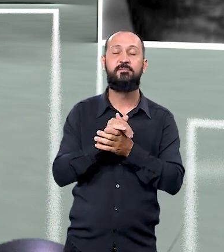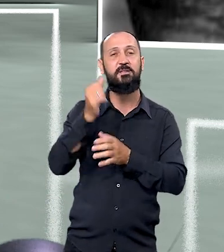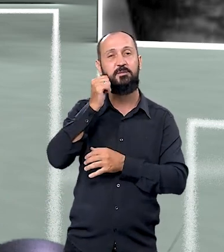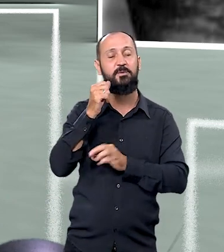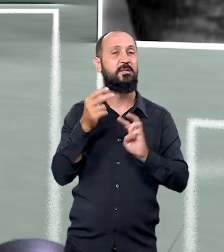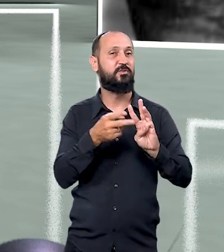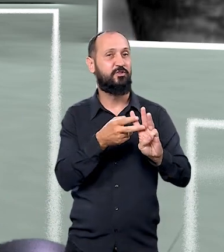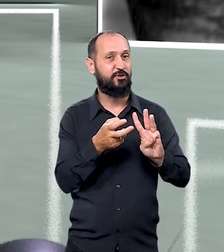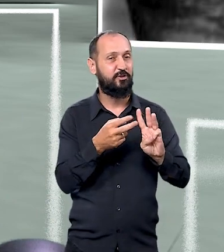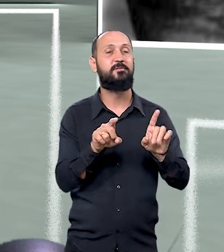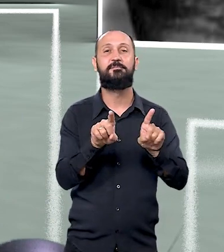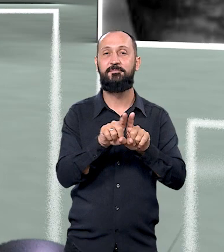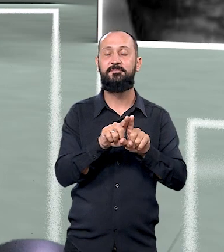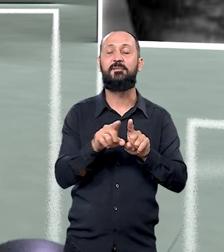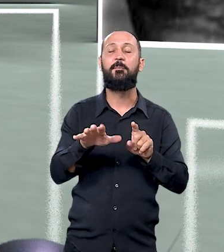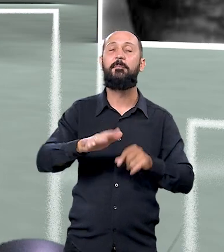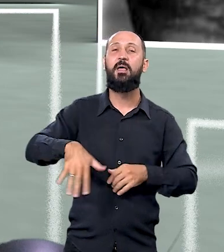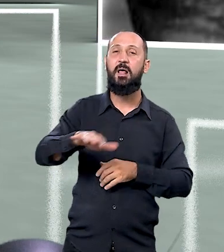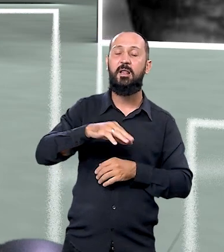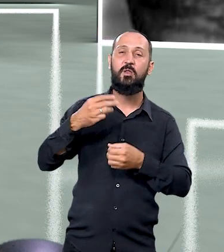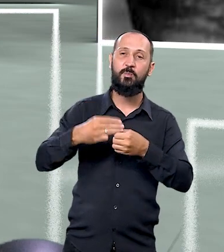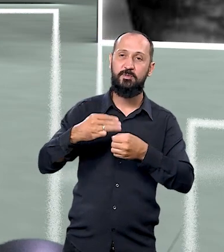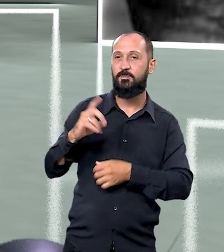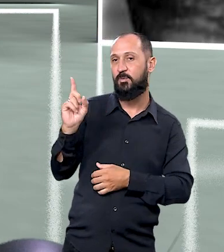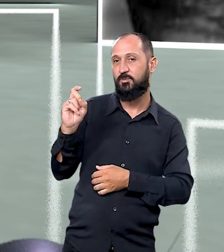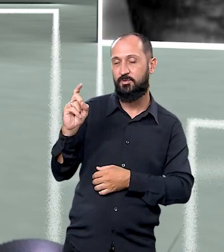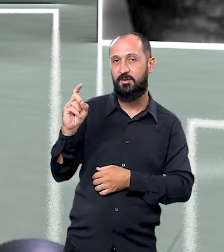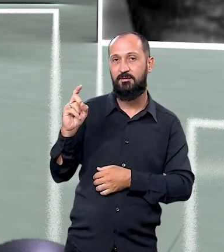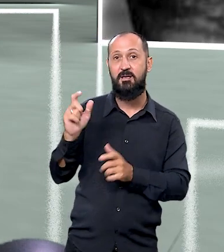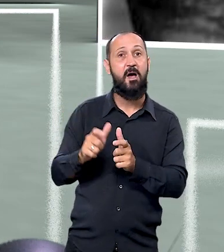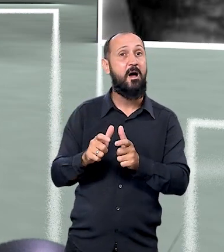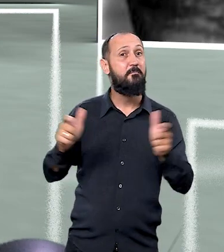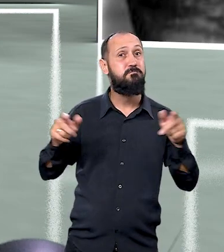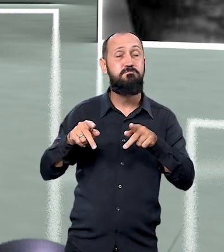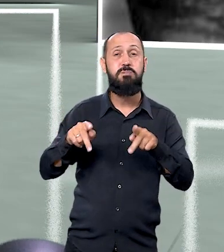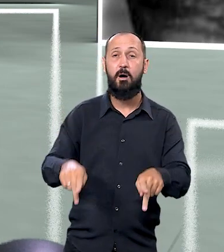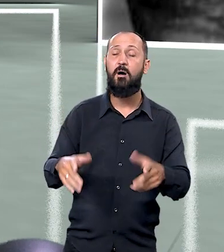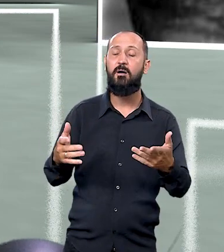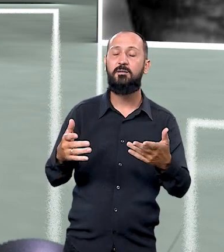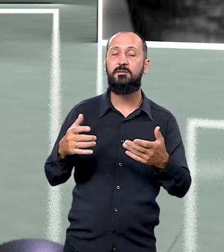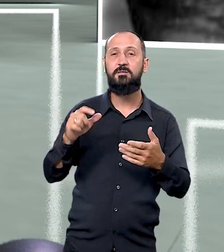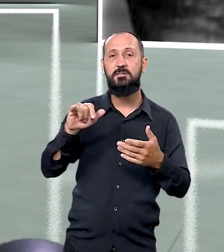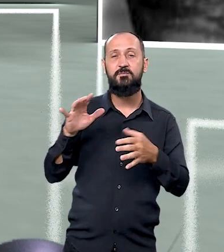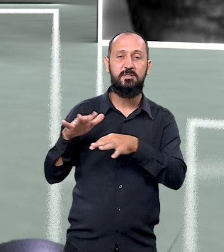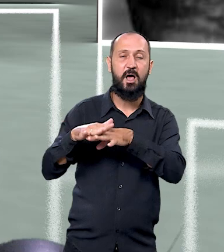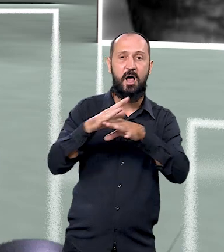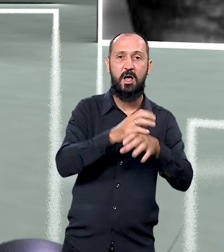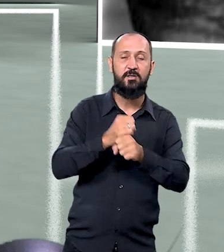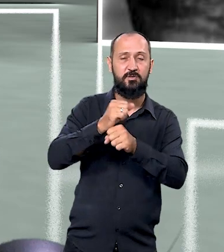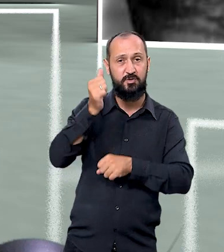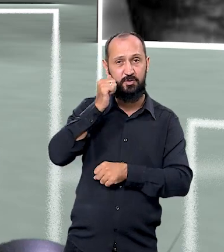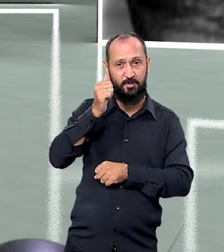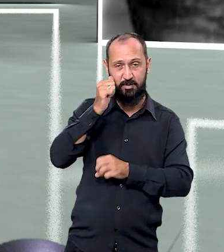de Dourados, que vai pegar, que é a maior população, se você contar, de mulheres indígenas, que ultrapassam os